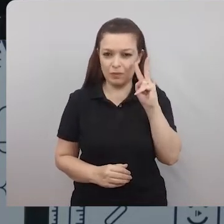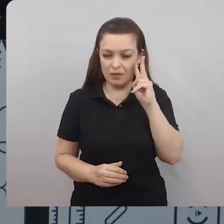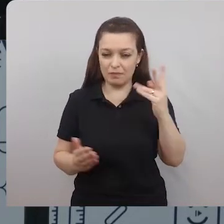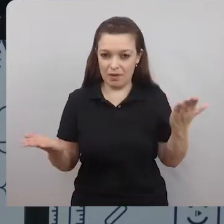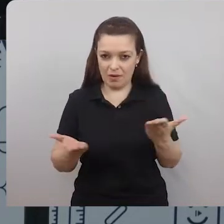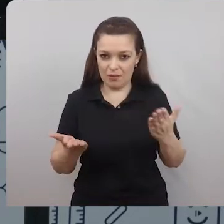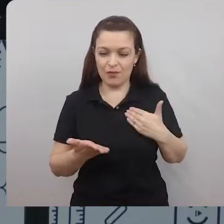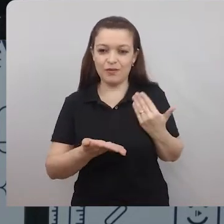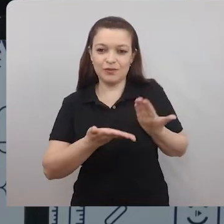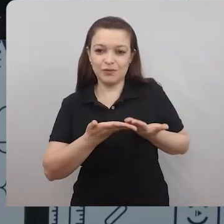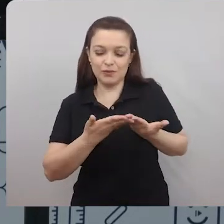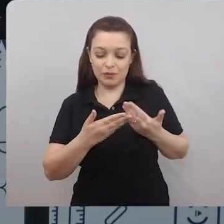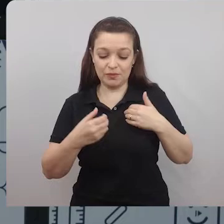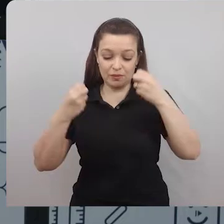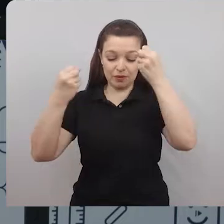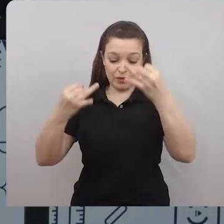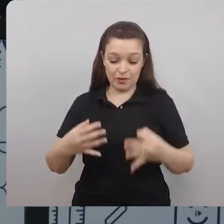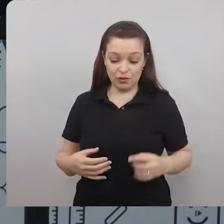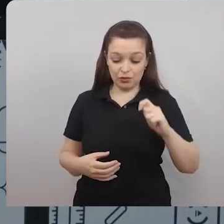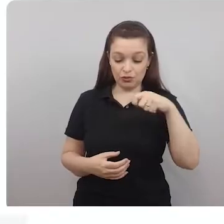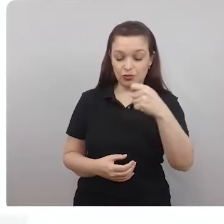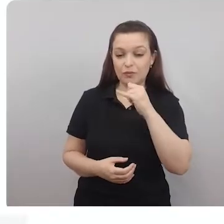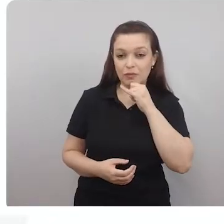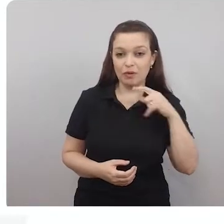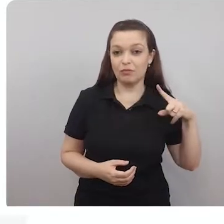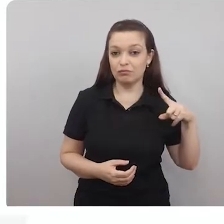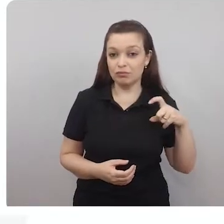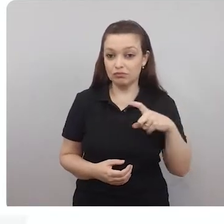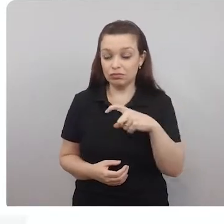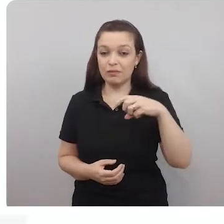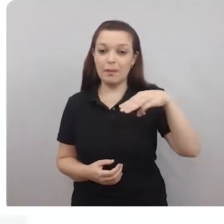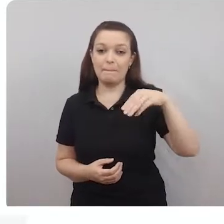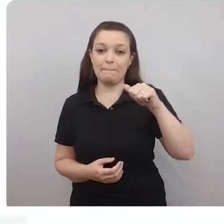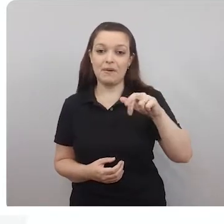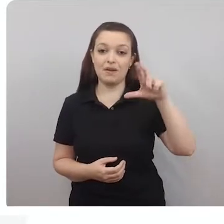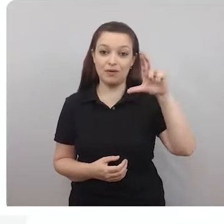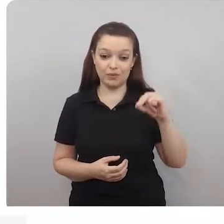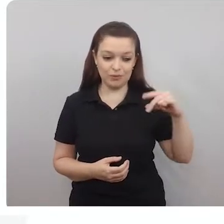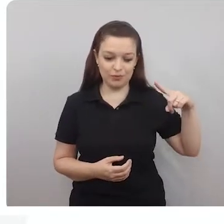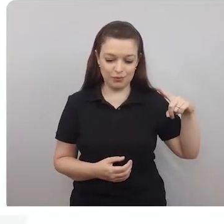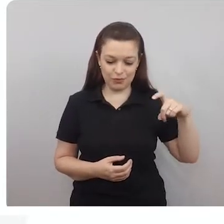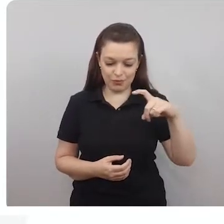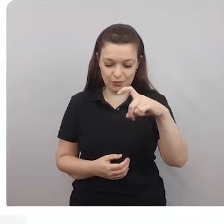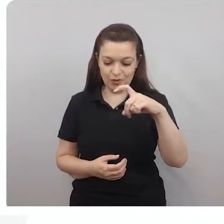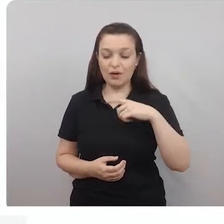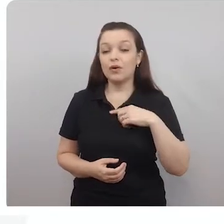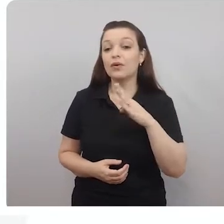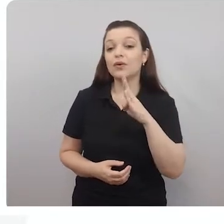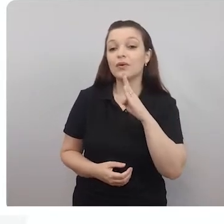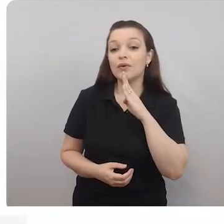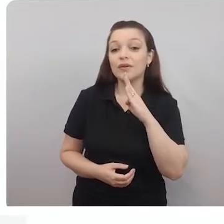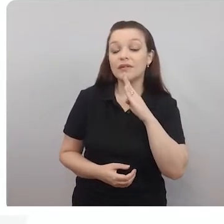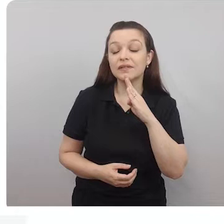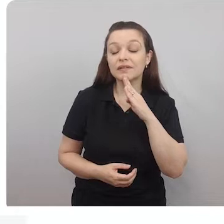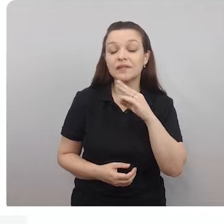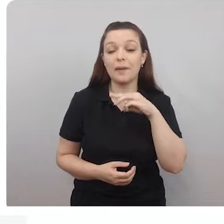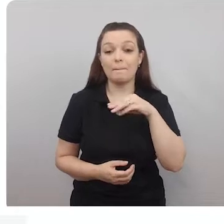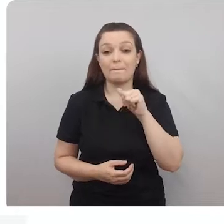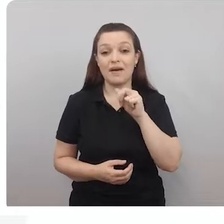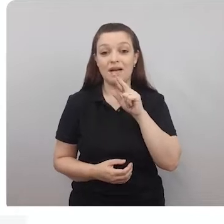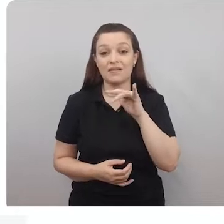rapidamente sobre eles. Então, nós conhecemos o Mauro, que era a minhoca, a Maria